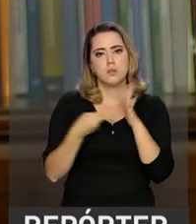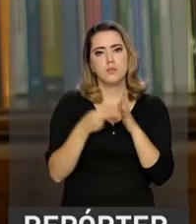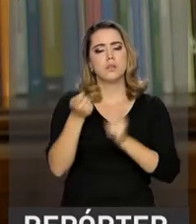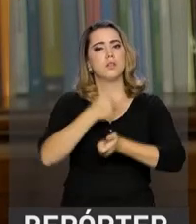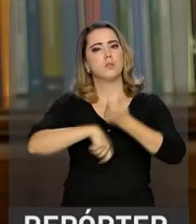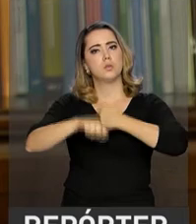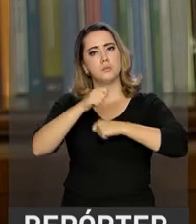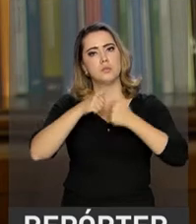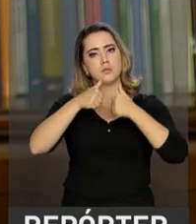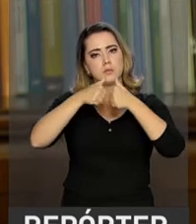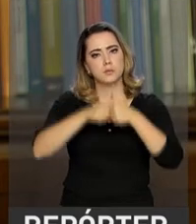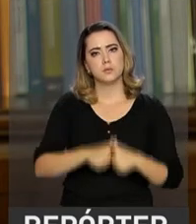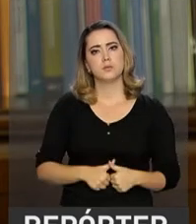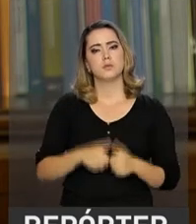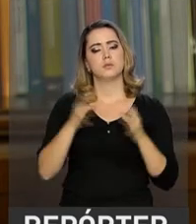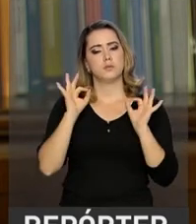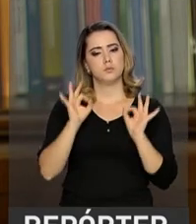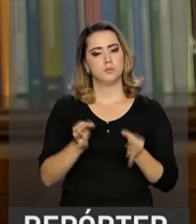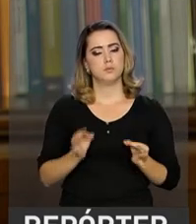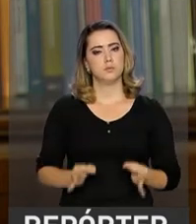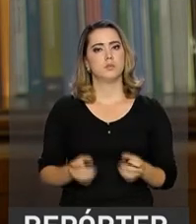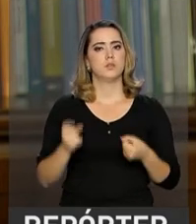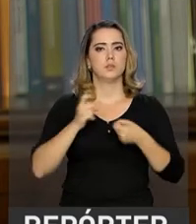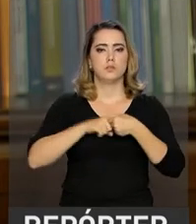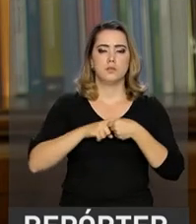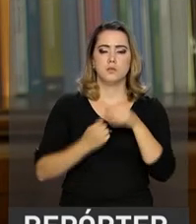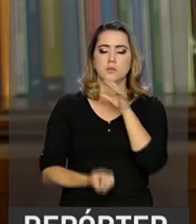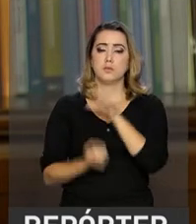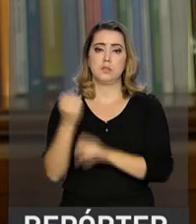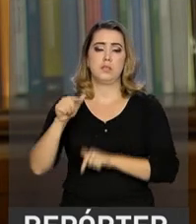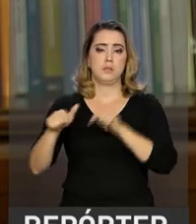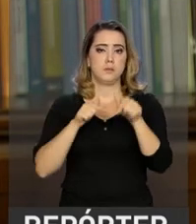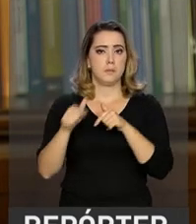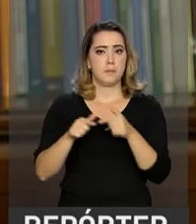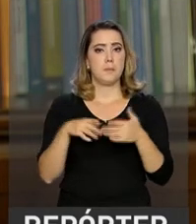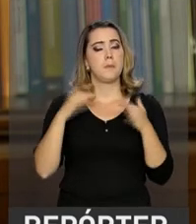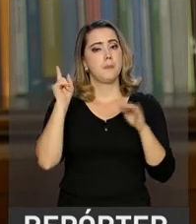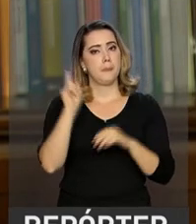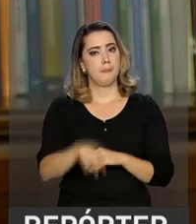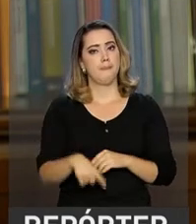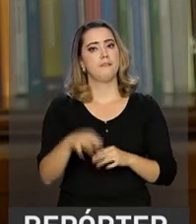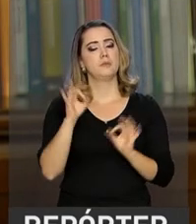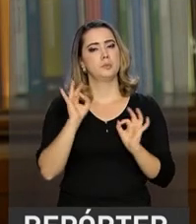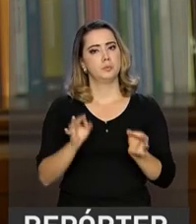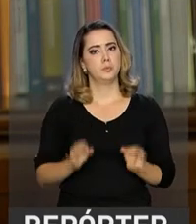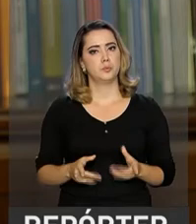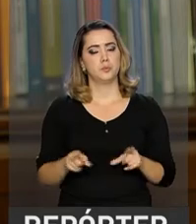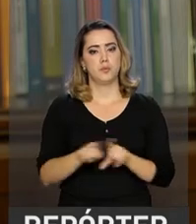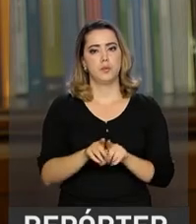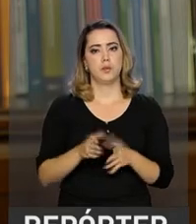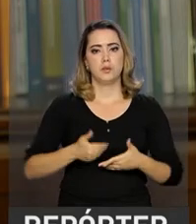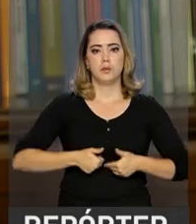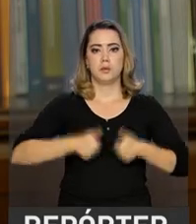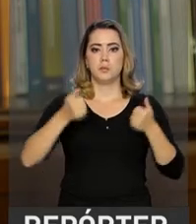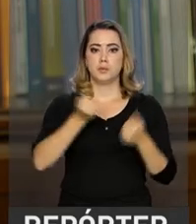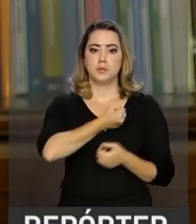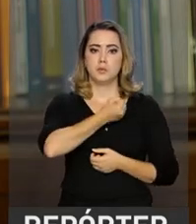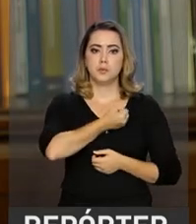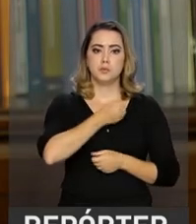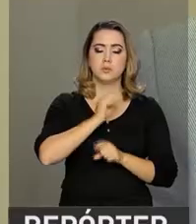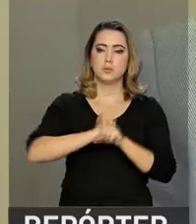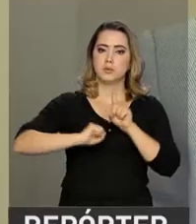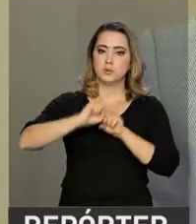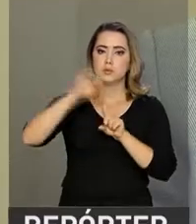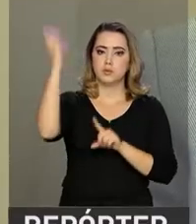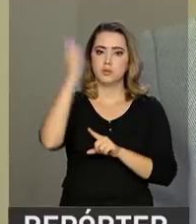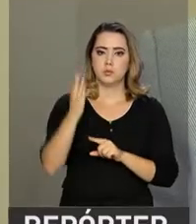está sólida na retomada do crescimento econômico e é certamente o melhor indicador para a sociedade